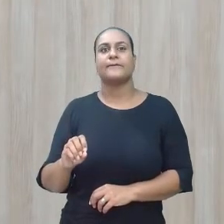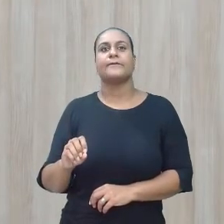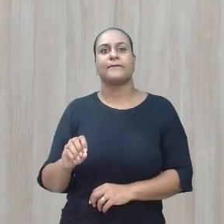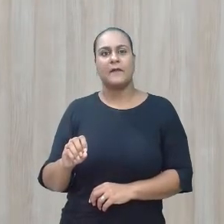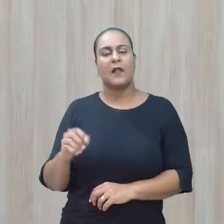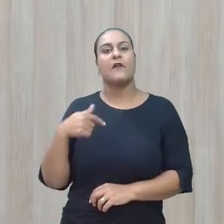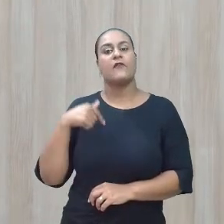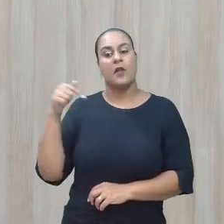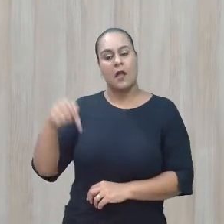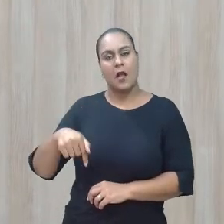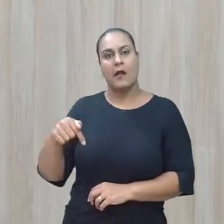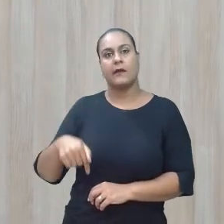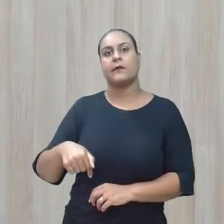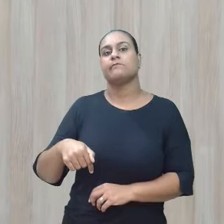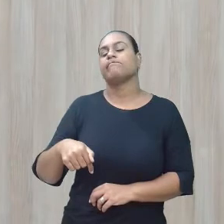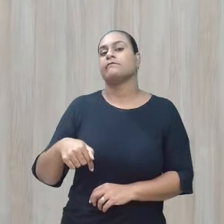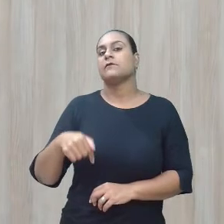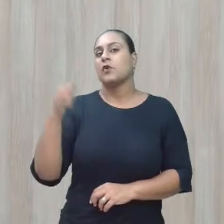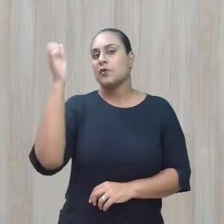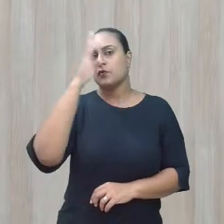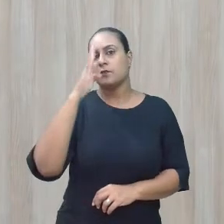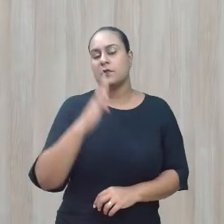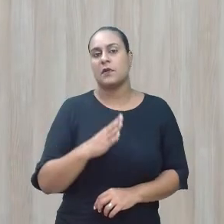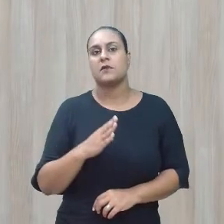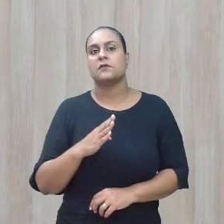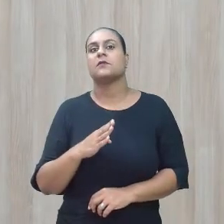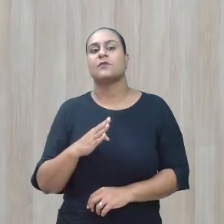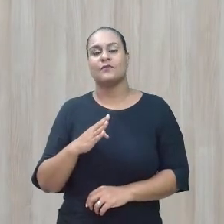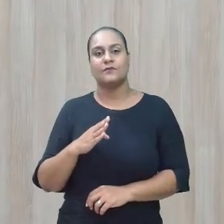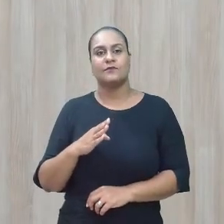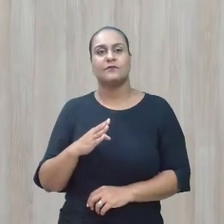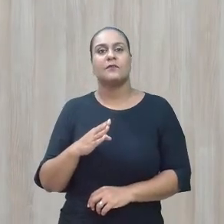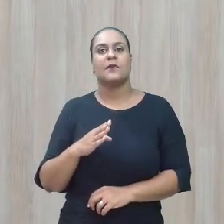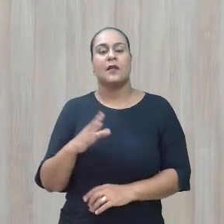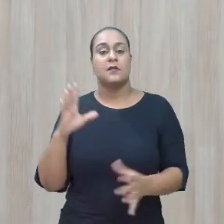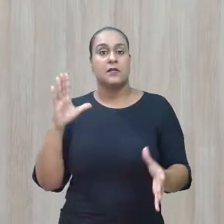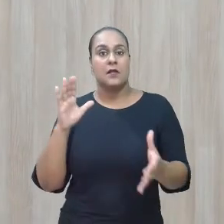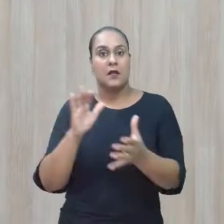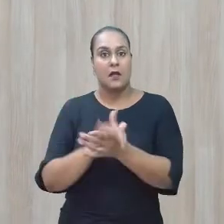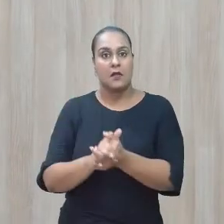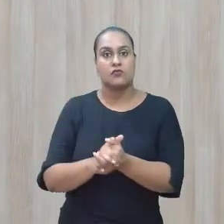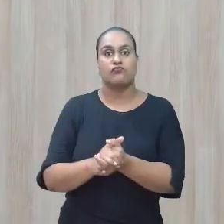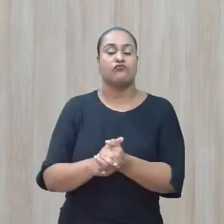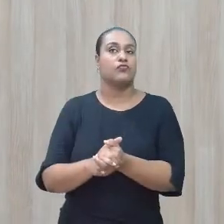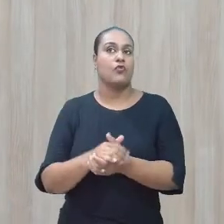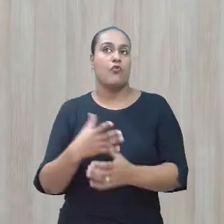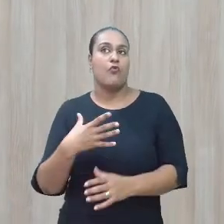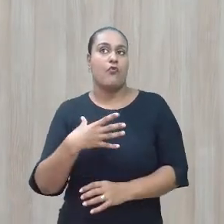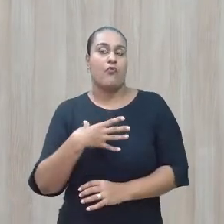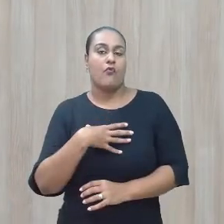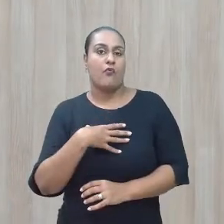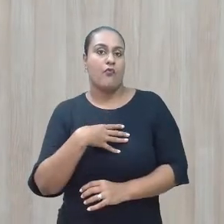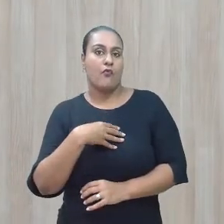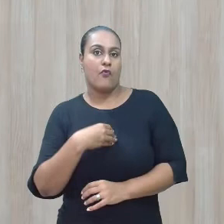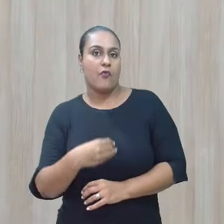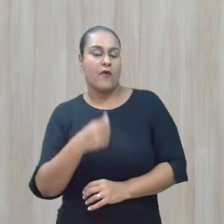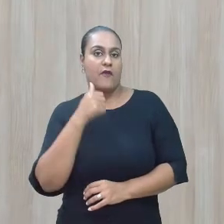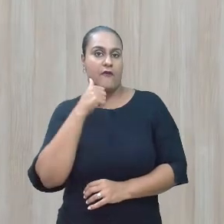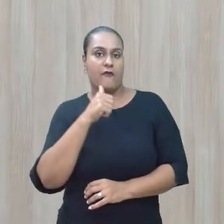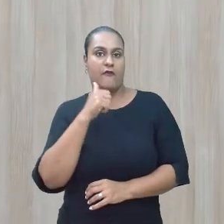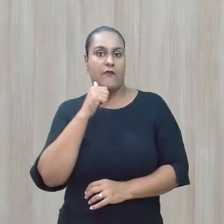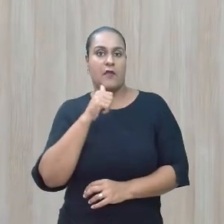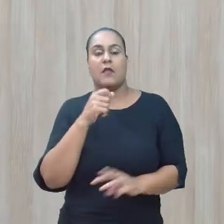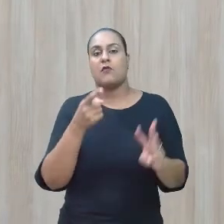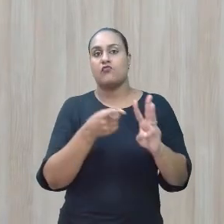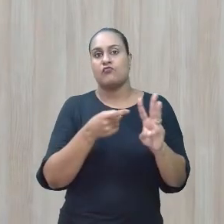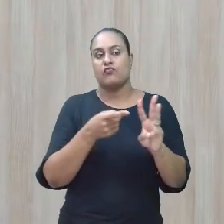ainda no início da ocupação portuguesa, né, e acabou se tornando, né, se casando com a filha de um indígena, né, e se tornando a liderança indígena na